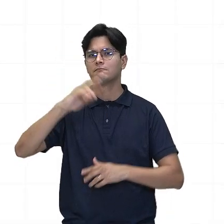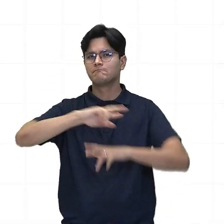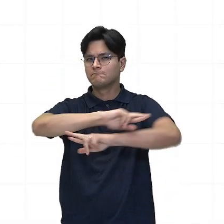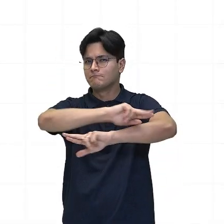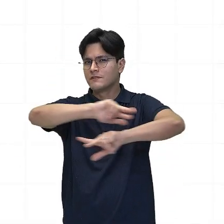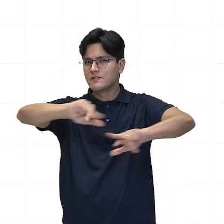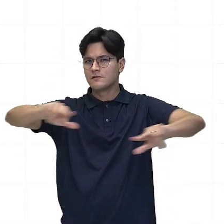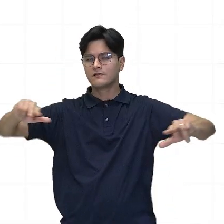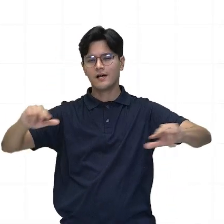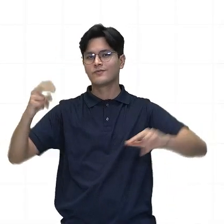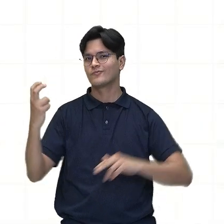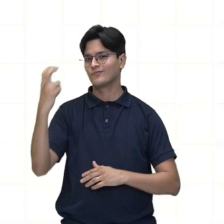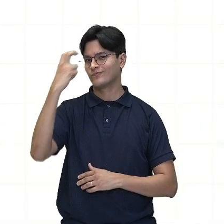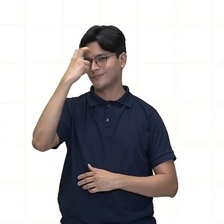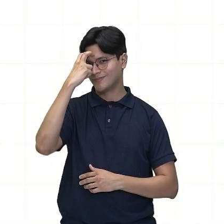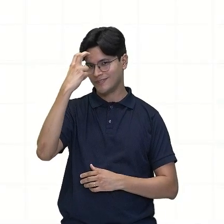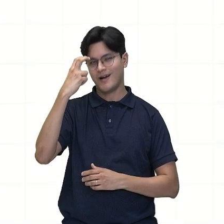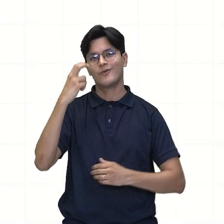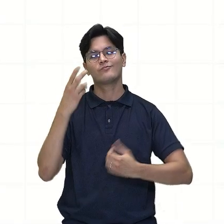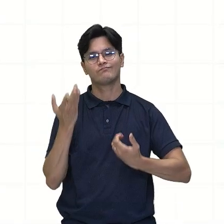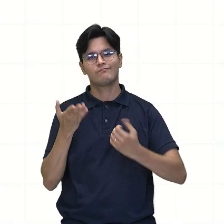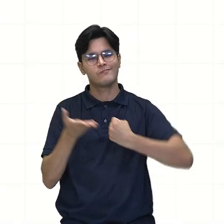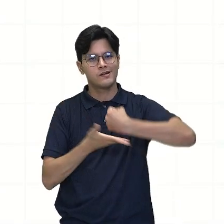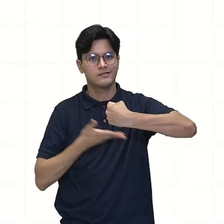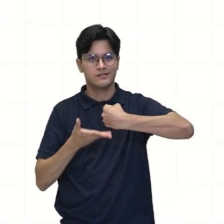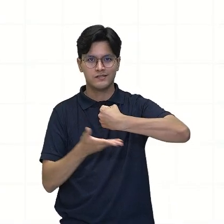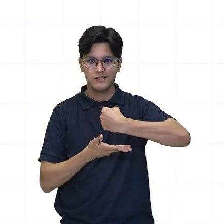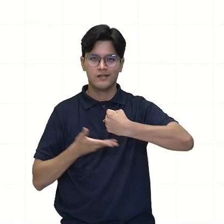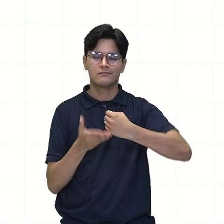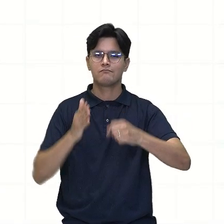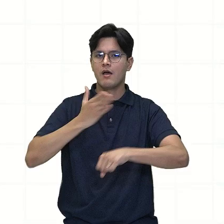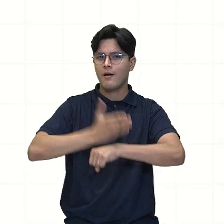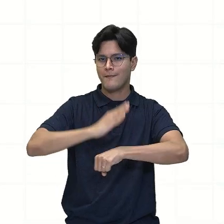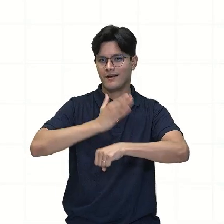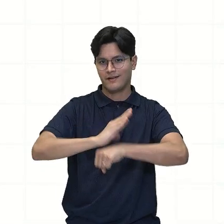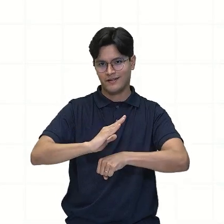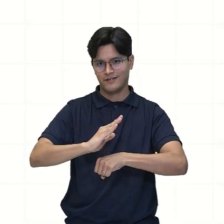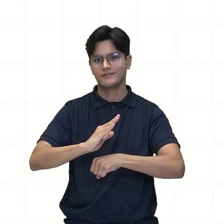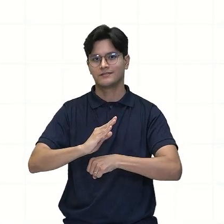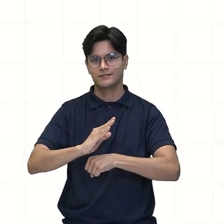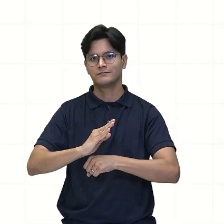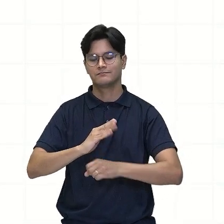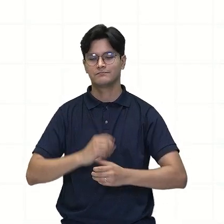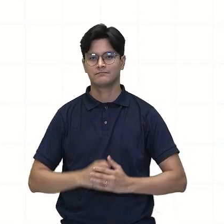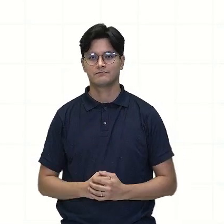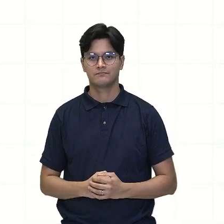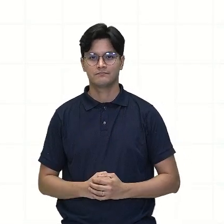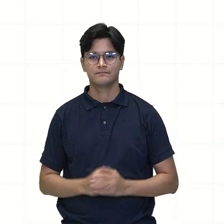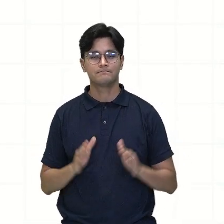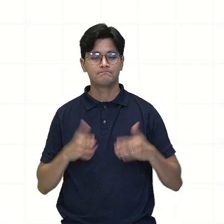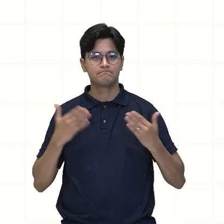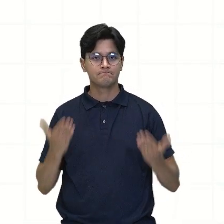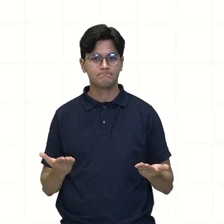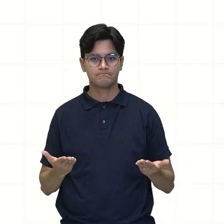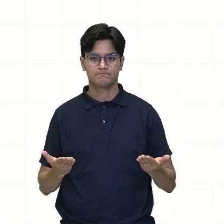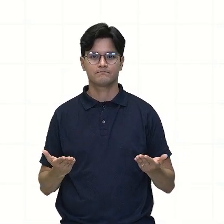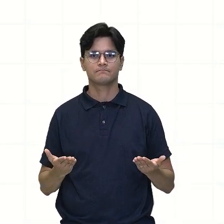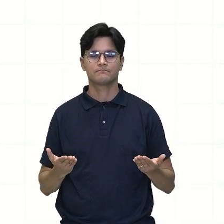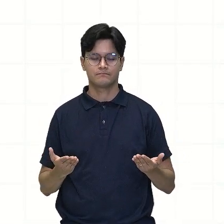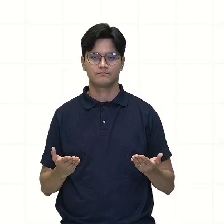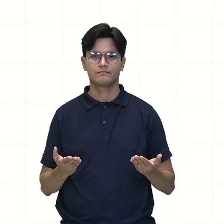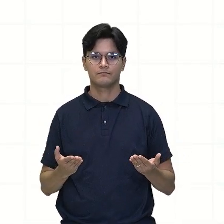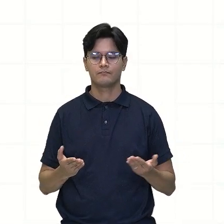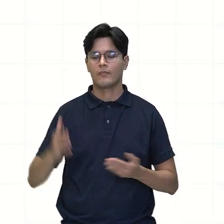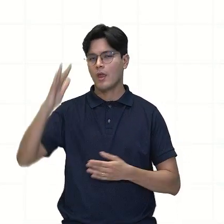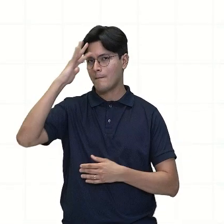que essas práticas estão incrustadas, que estão localizadas. Então,